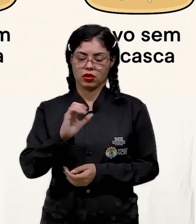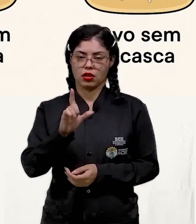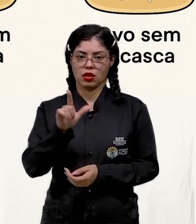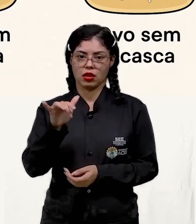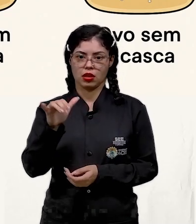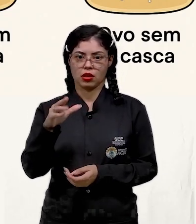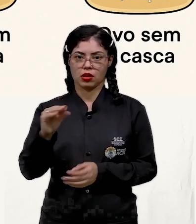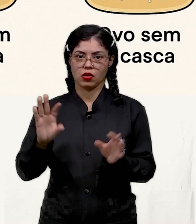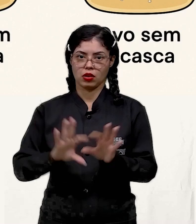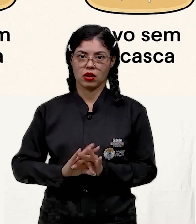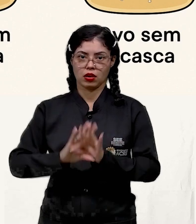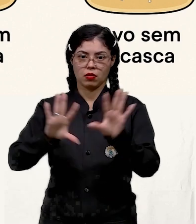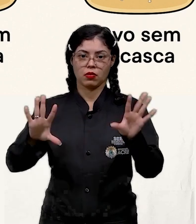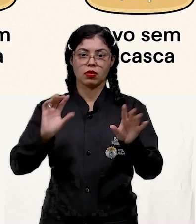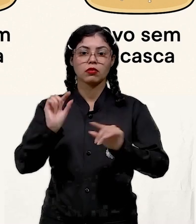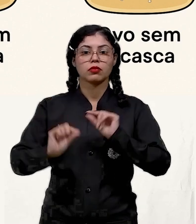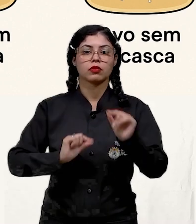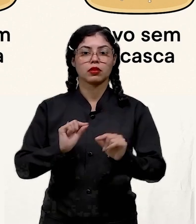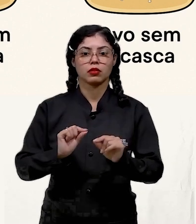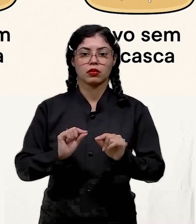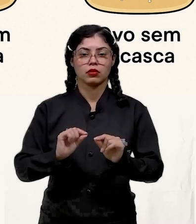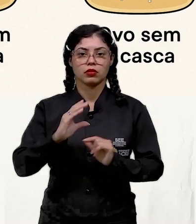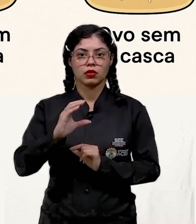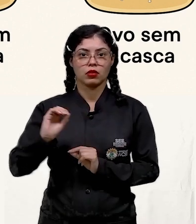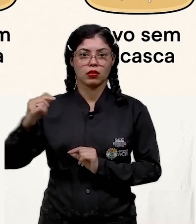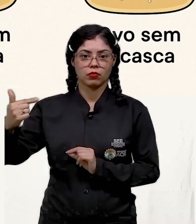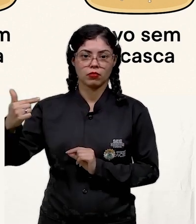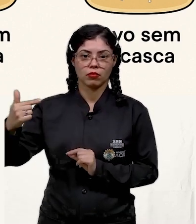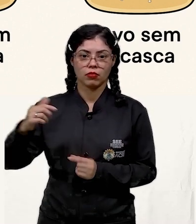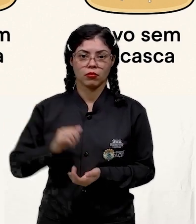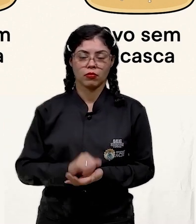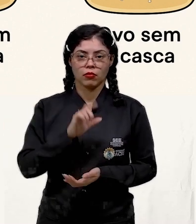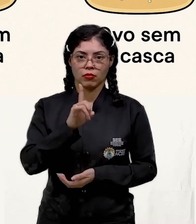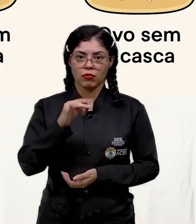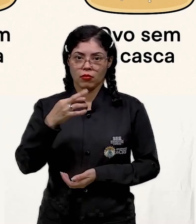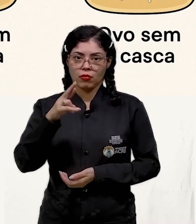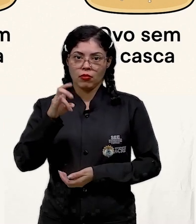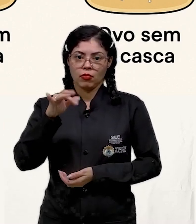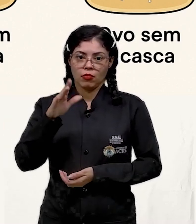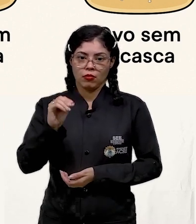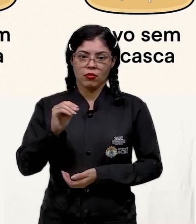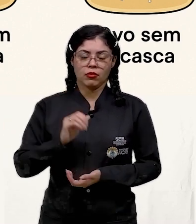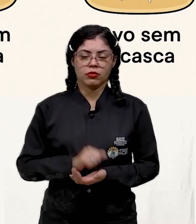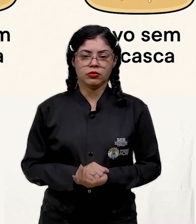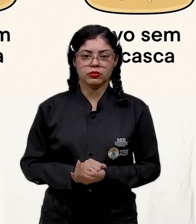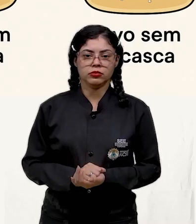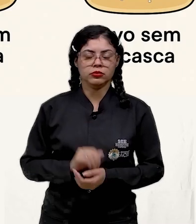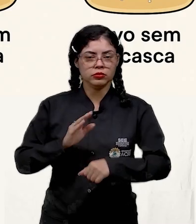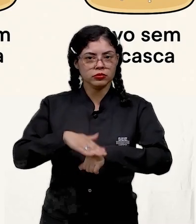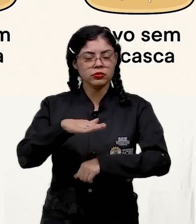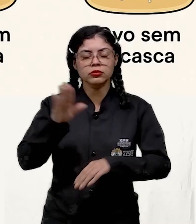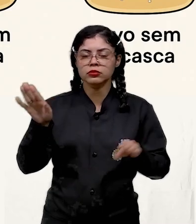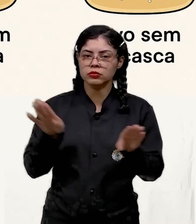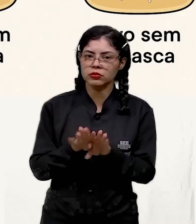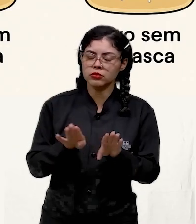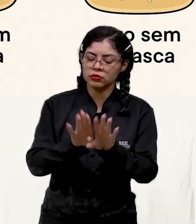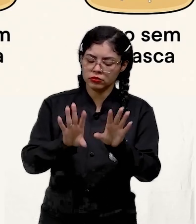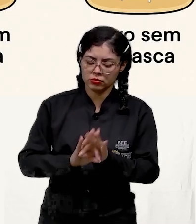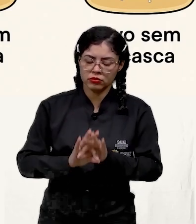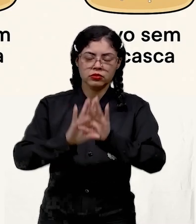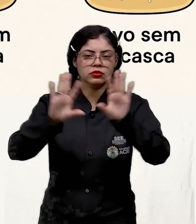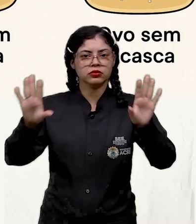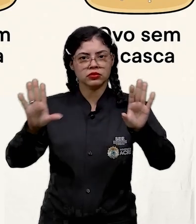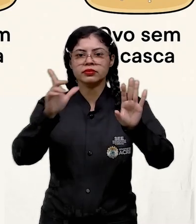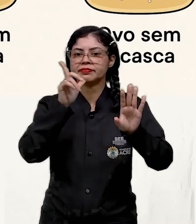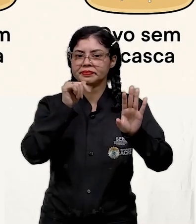com a liberação de quem, gente? Do CO2, do dióxido de carbono, né? E mais também a liberação da